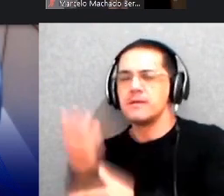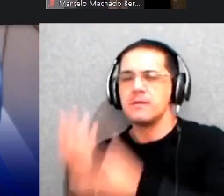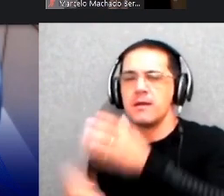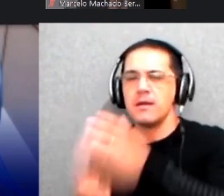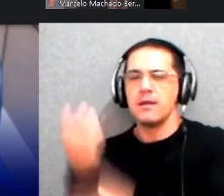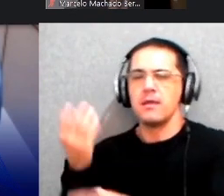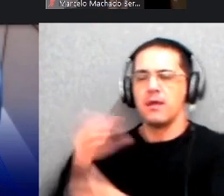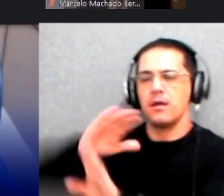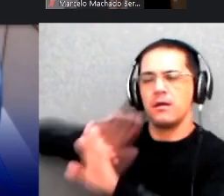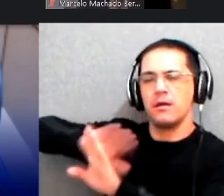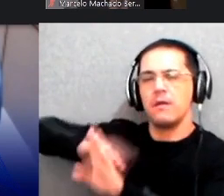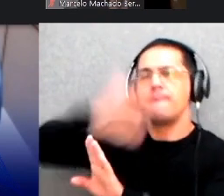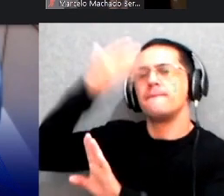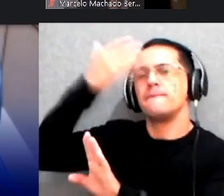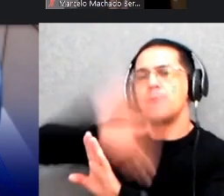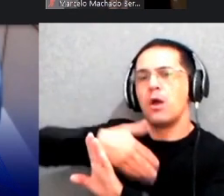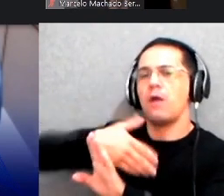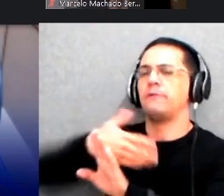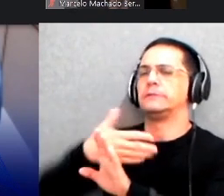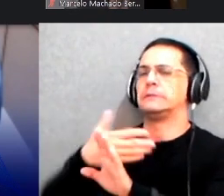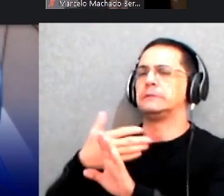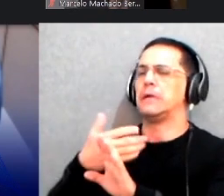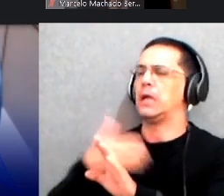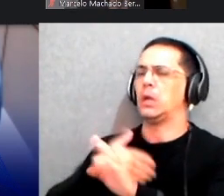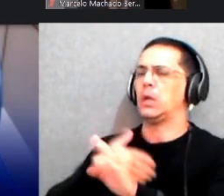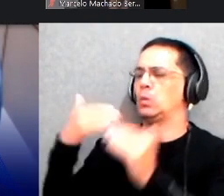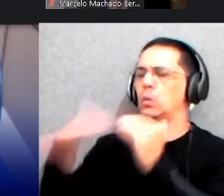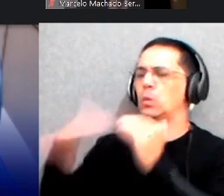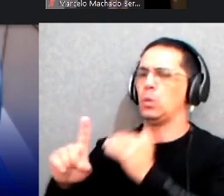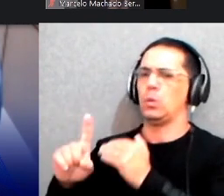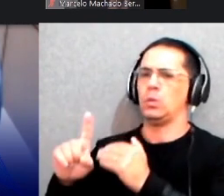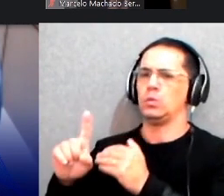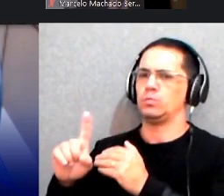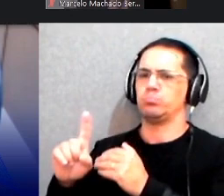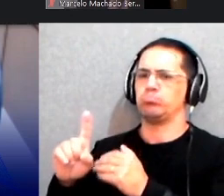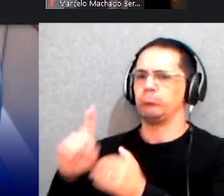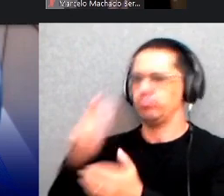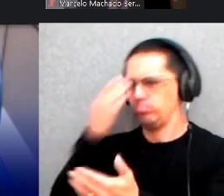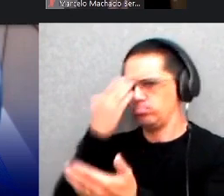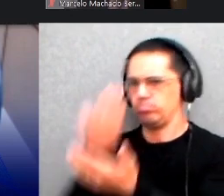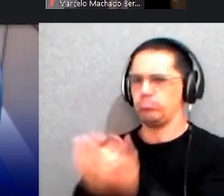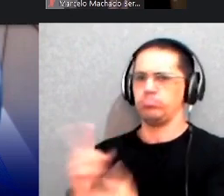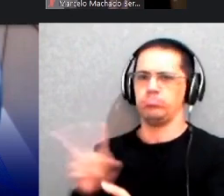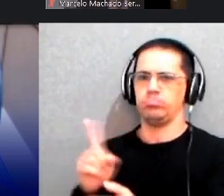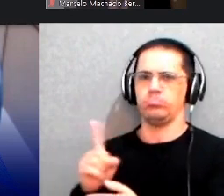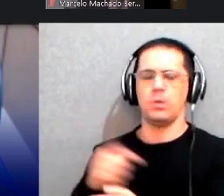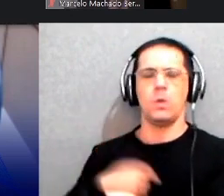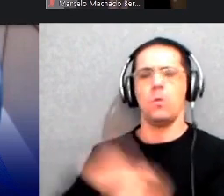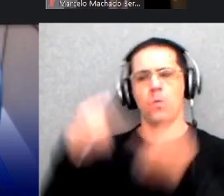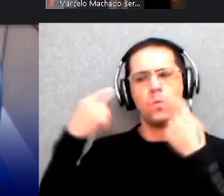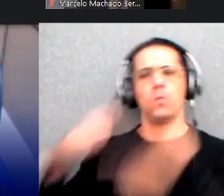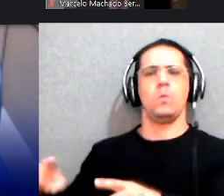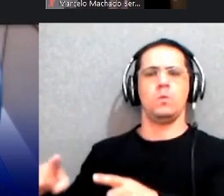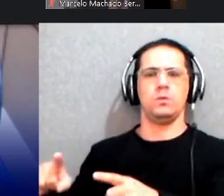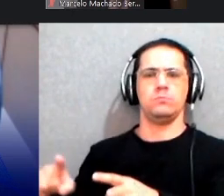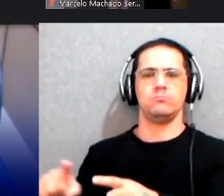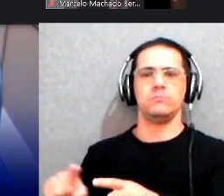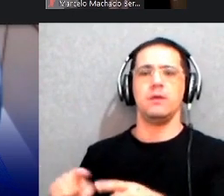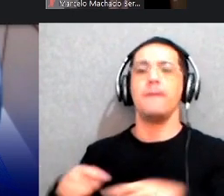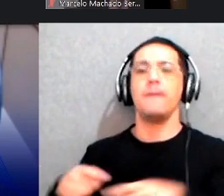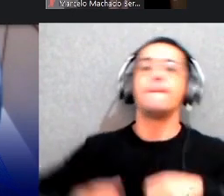ambiência virtual, principalmente no processo criminal, onde dependemos de prova testemunhal, onde dependemos desse contato